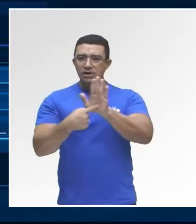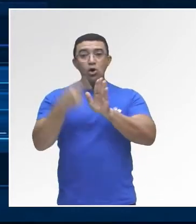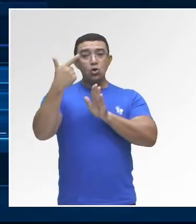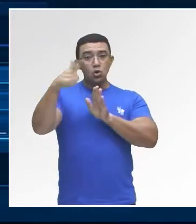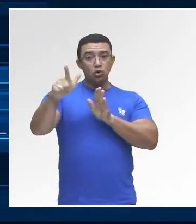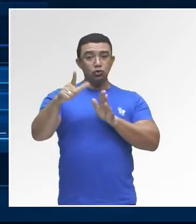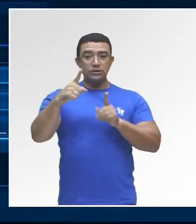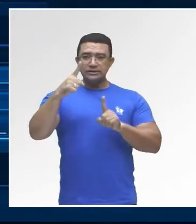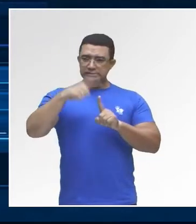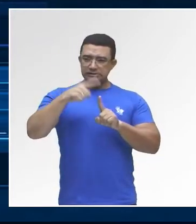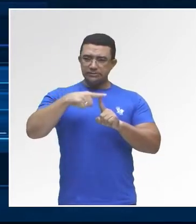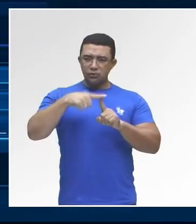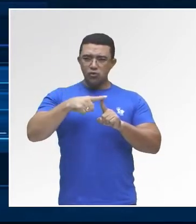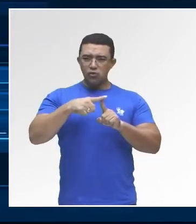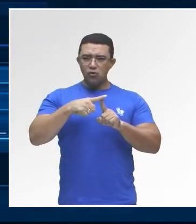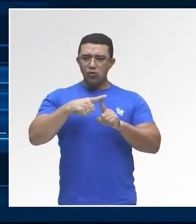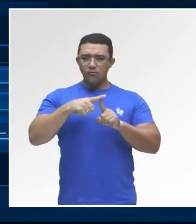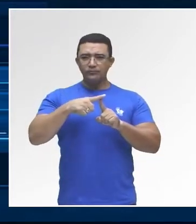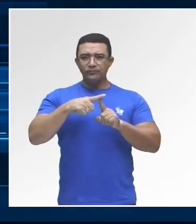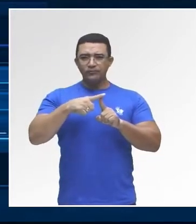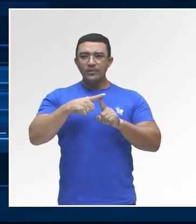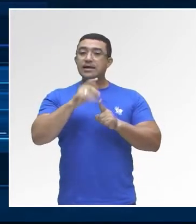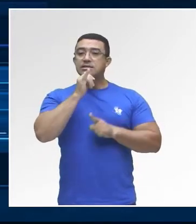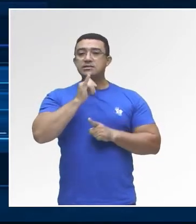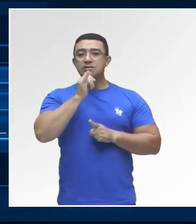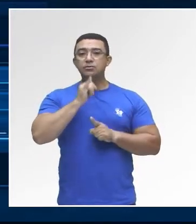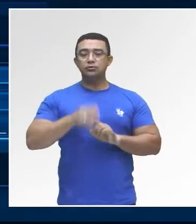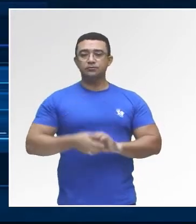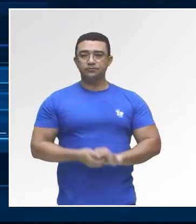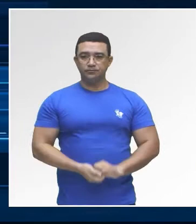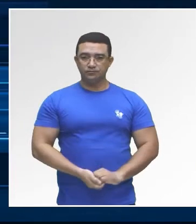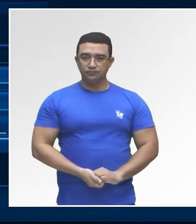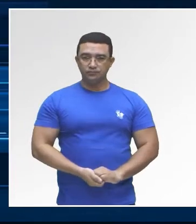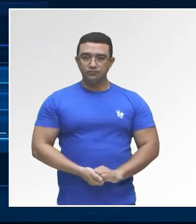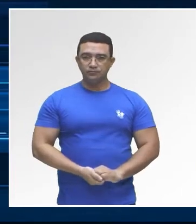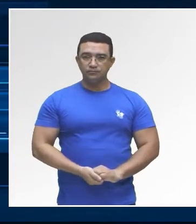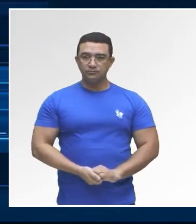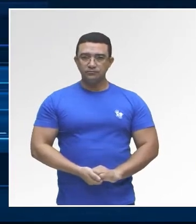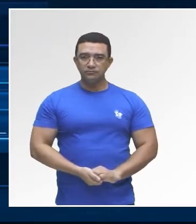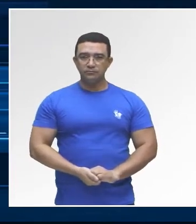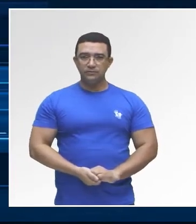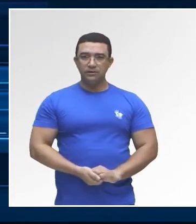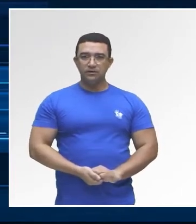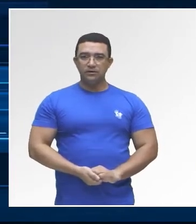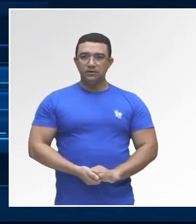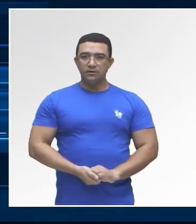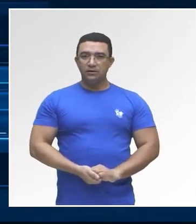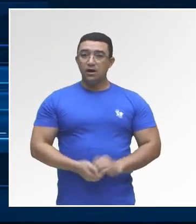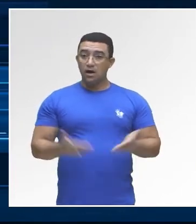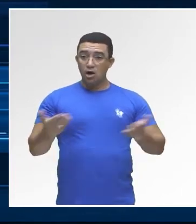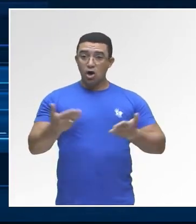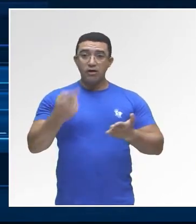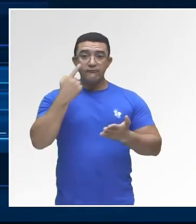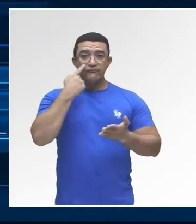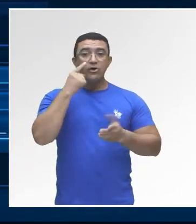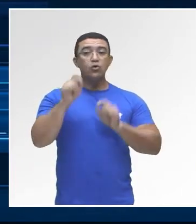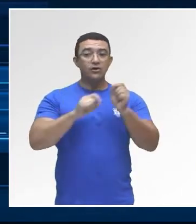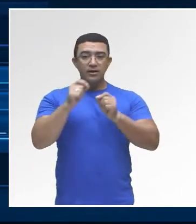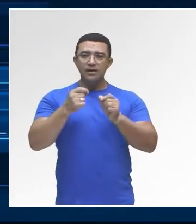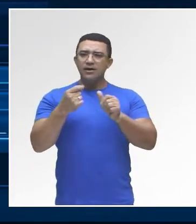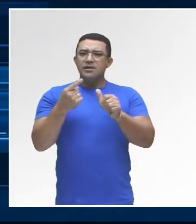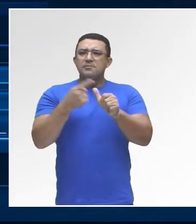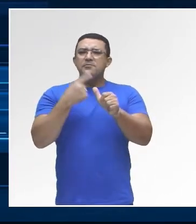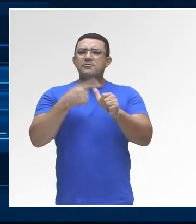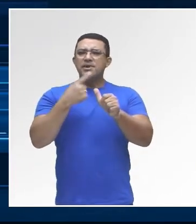exemplos. E para reforçar mais ainda essa parte de countries and nationalities, nós vamos rever aquele primeiro vídeo que foi apresentado